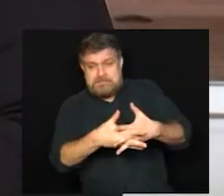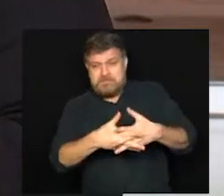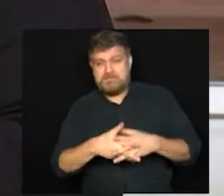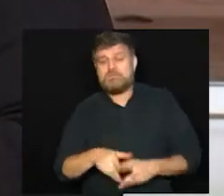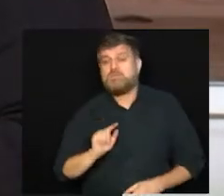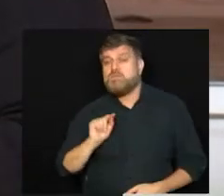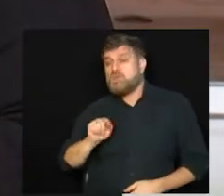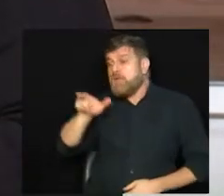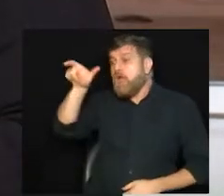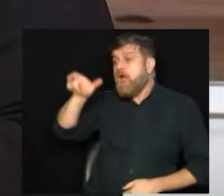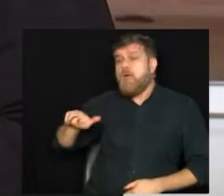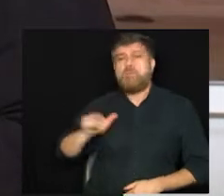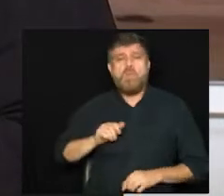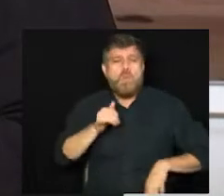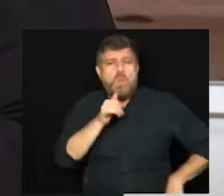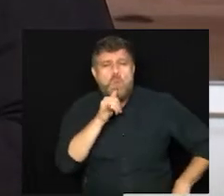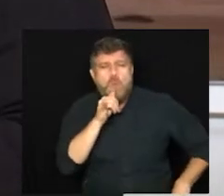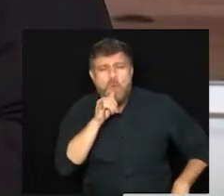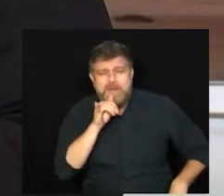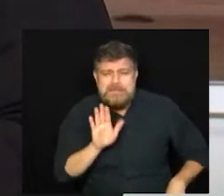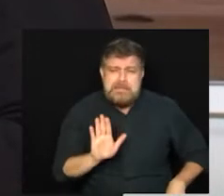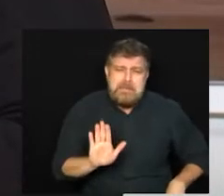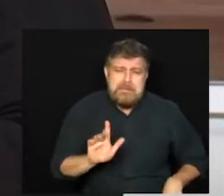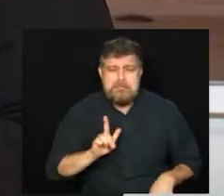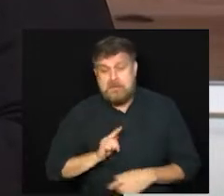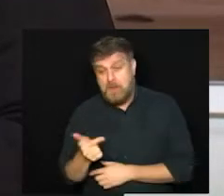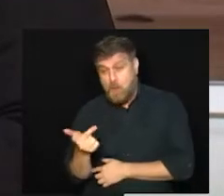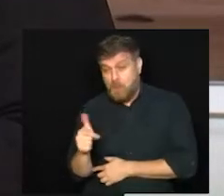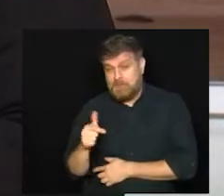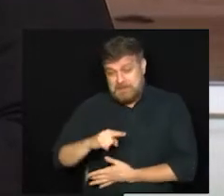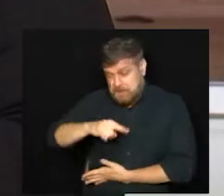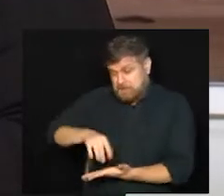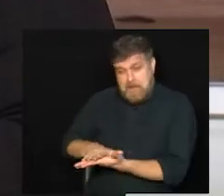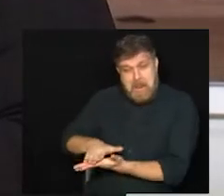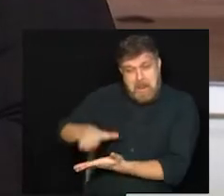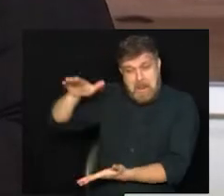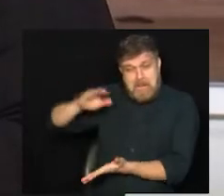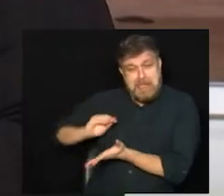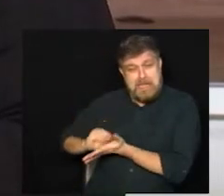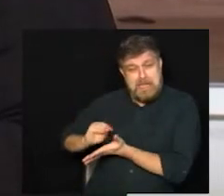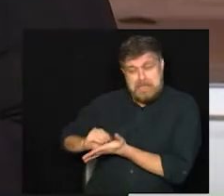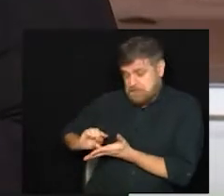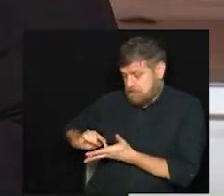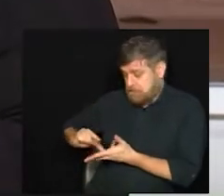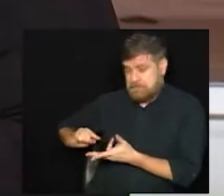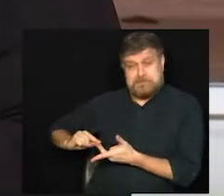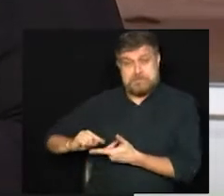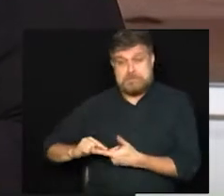O que as pessoas que, por exemplo, não têm todas as informações que